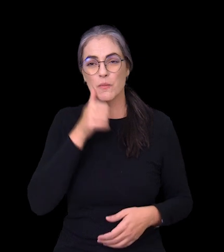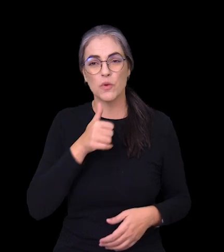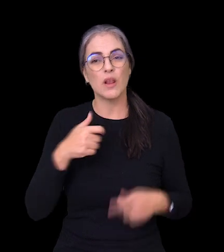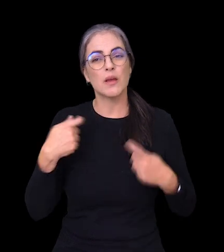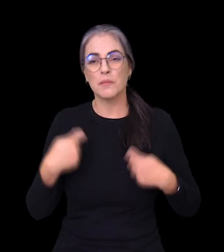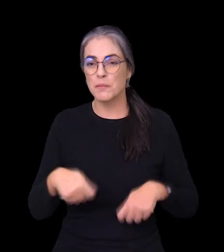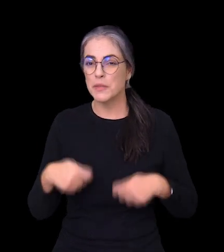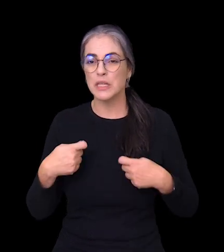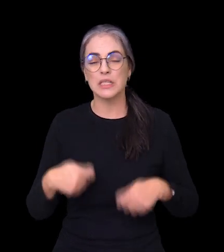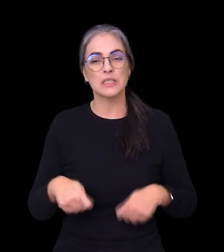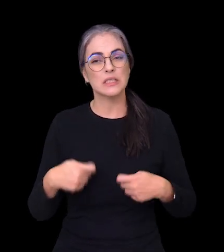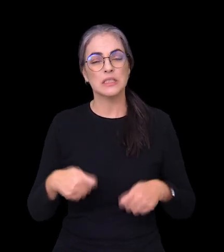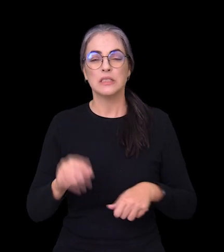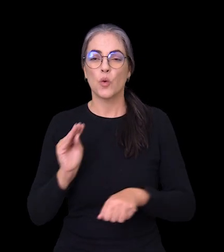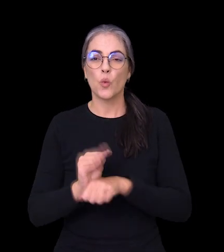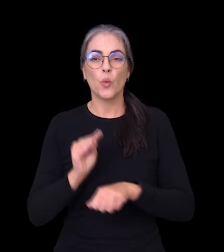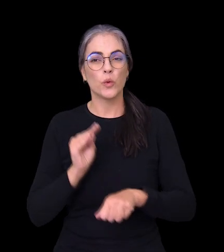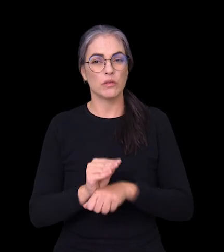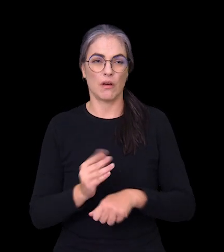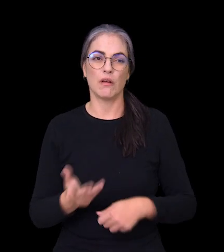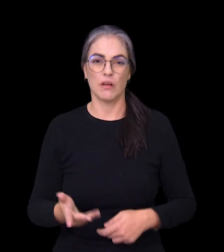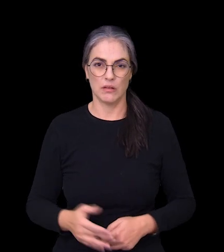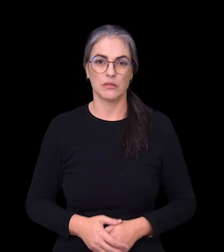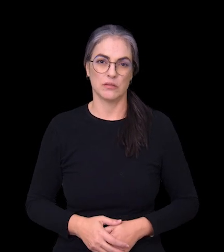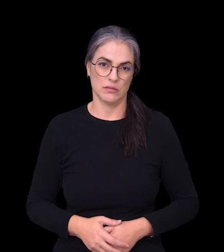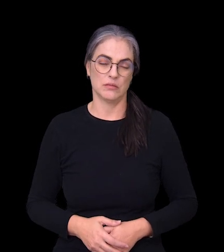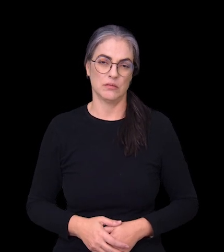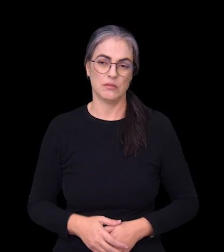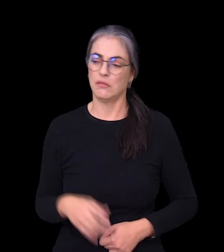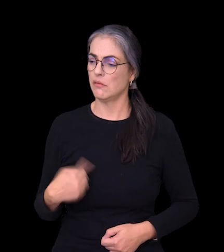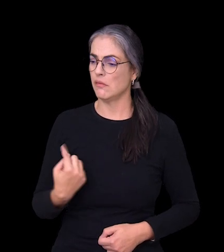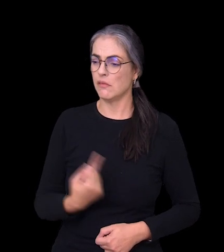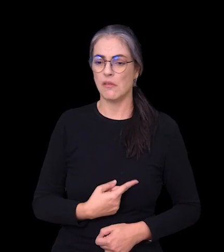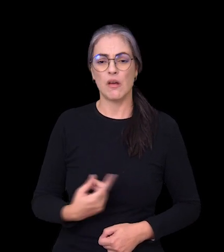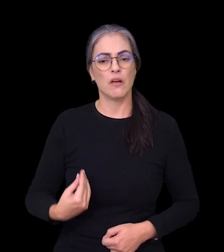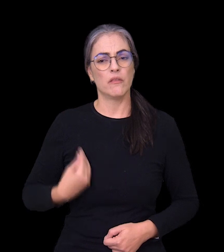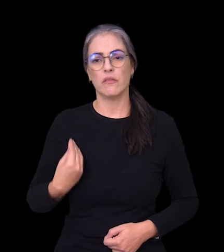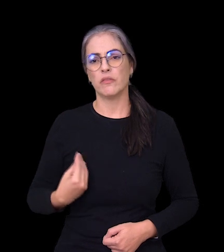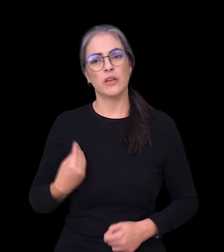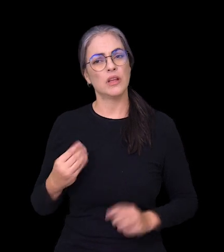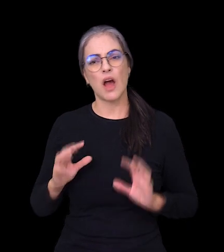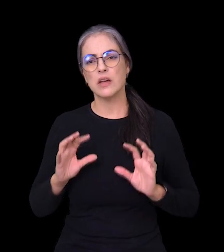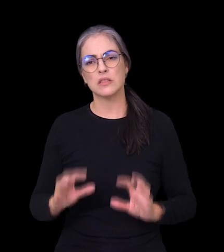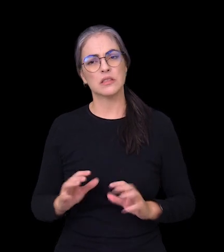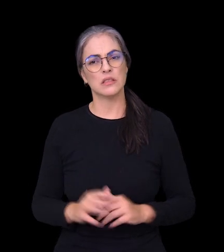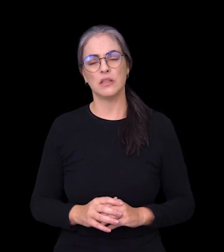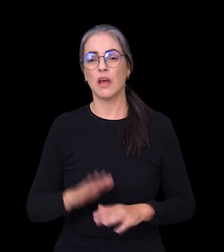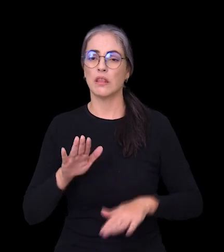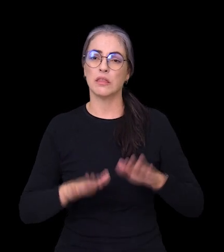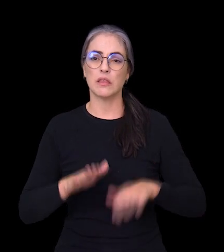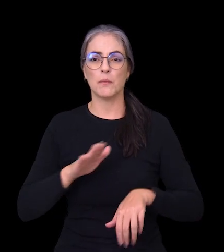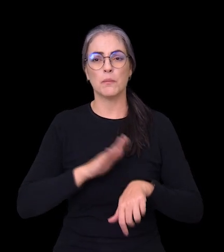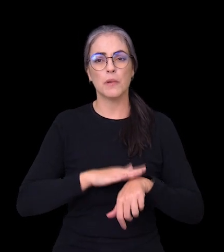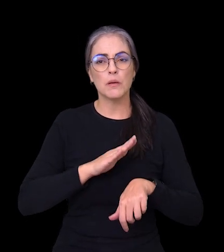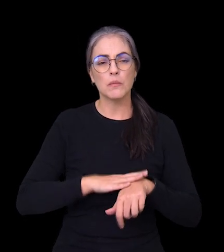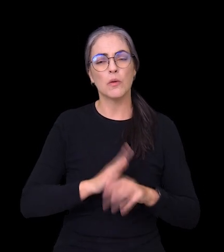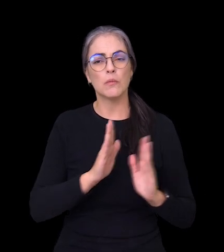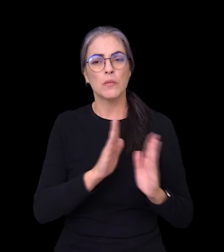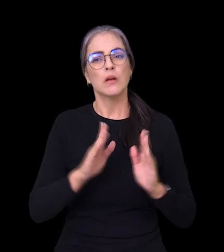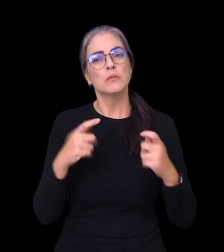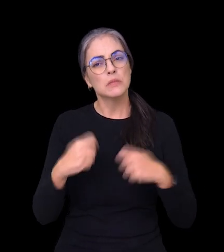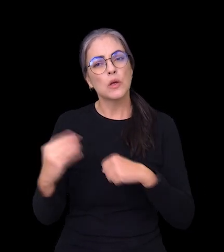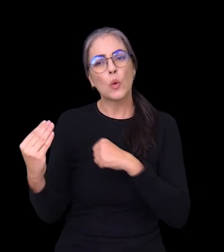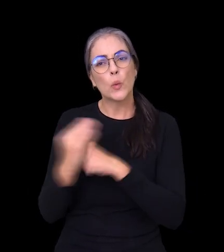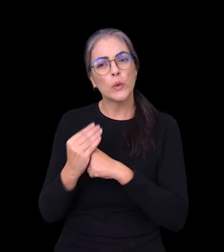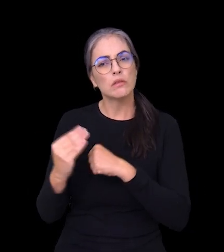cuidados específicos. Na nossa vida, todos nós precisamos de cuidados específicos dependendo das nossas necessidades. Eu acho que